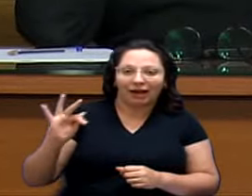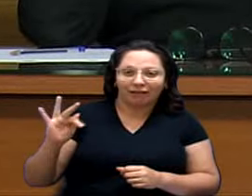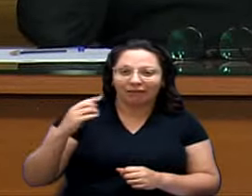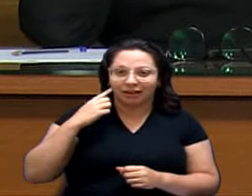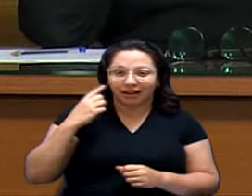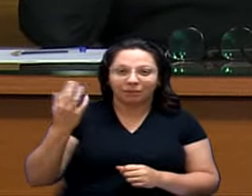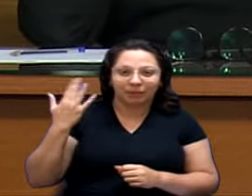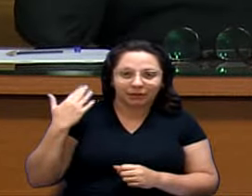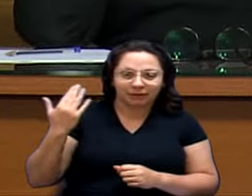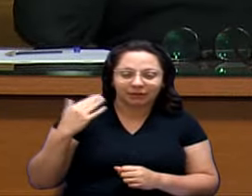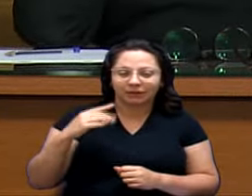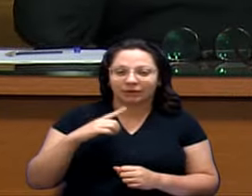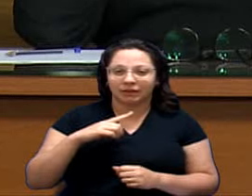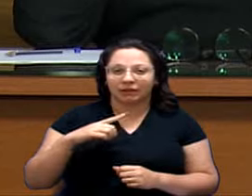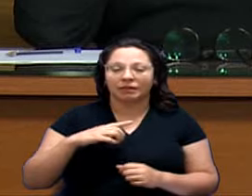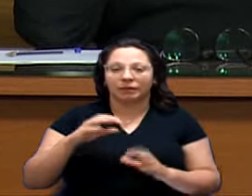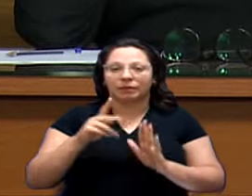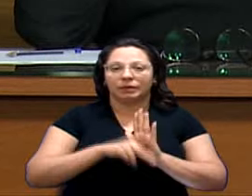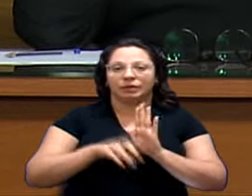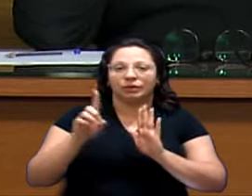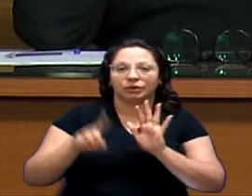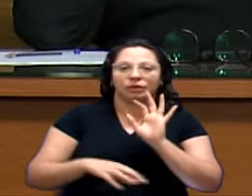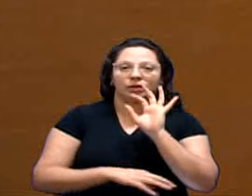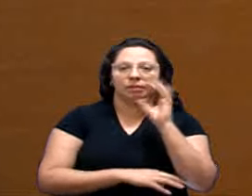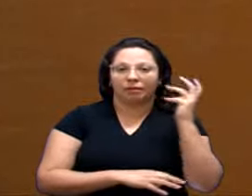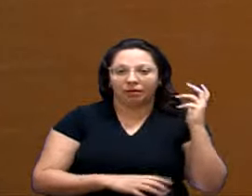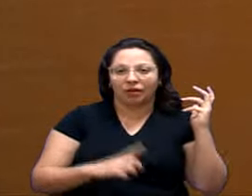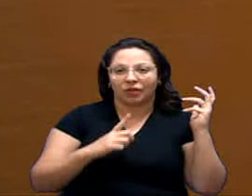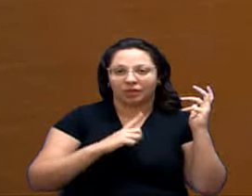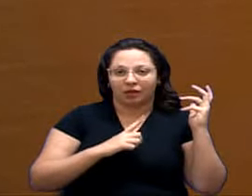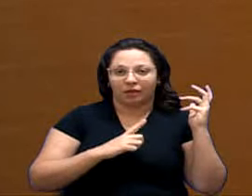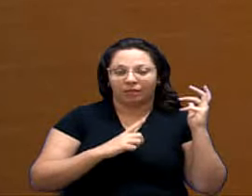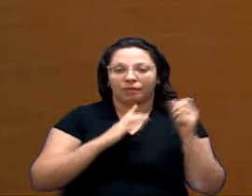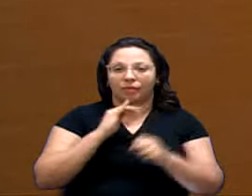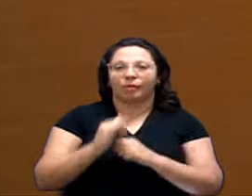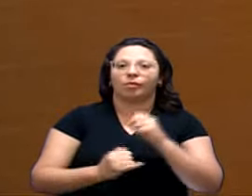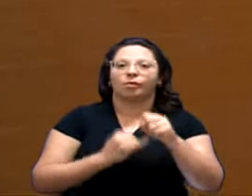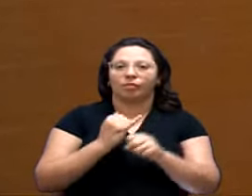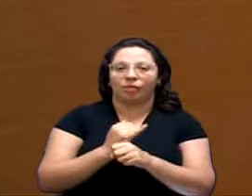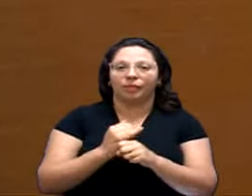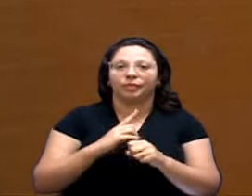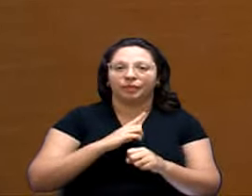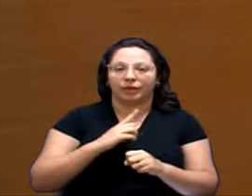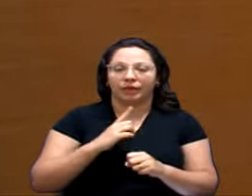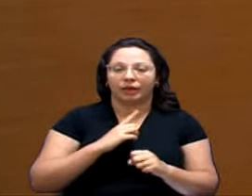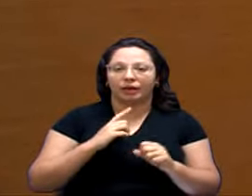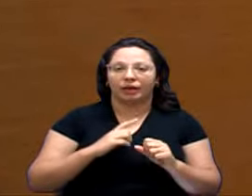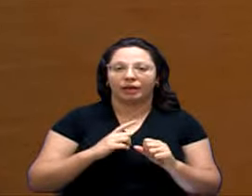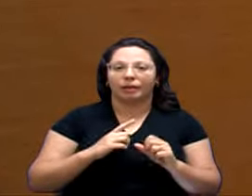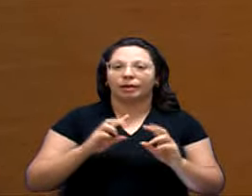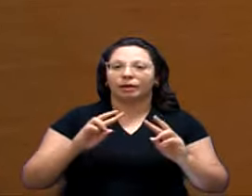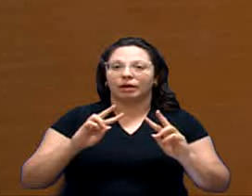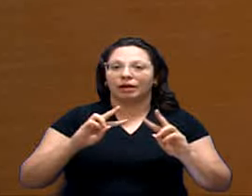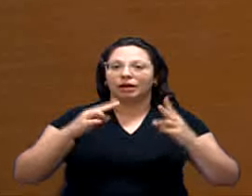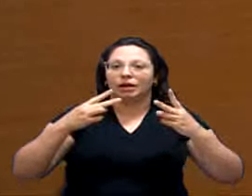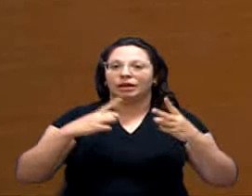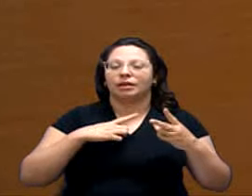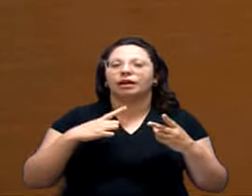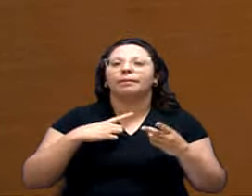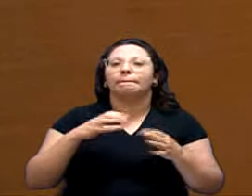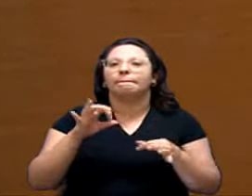feito esse esse plano diretor ambiental O plano tá no no na página do planejamento